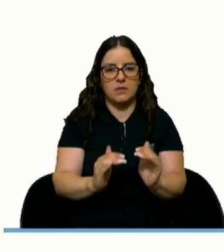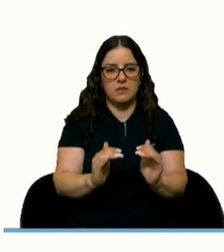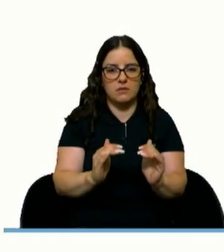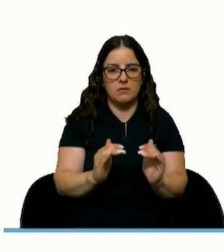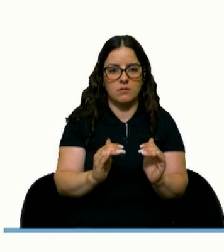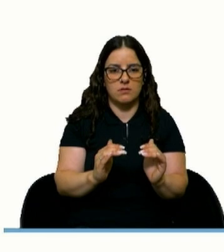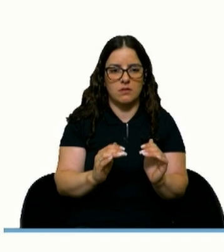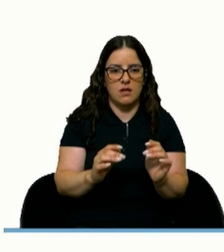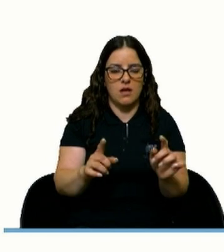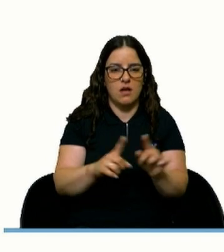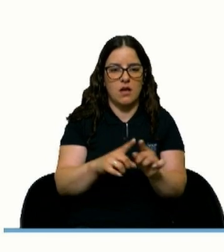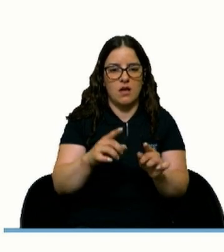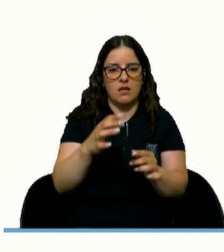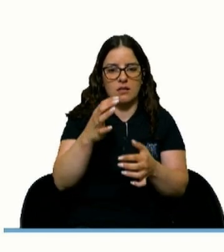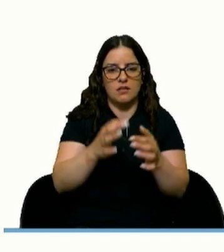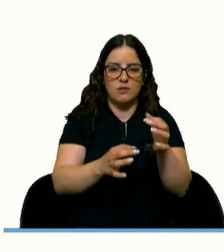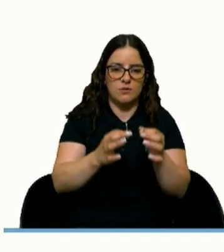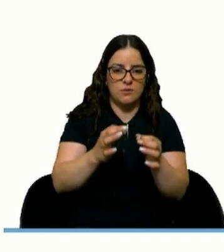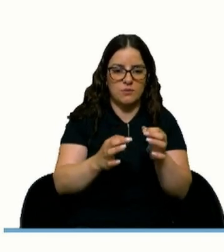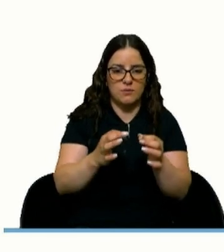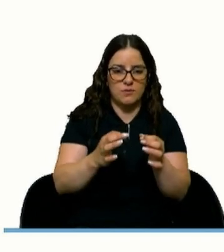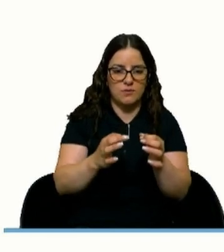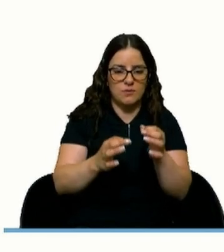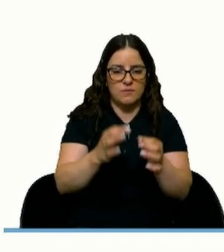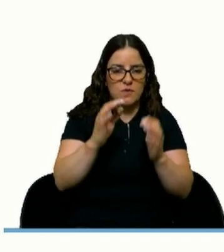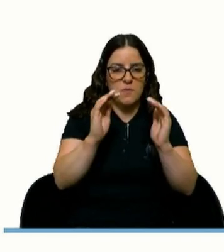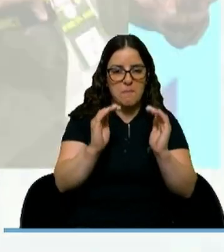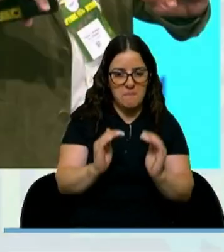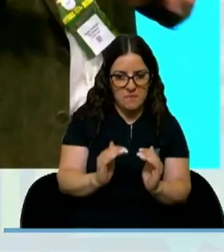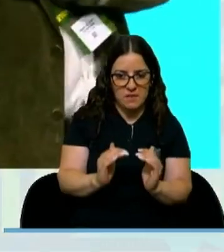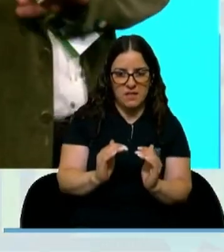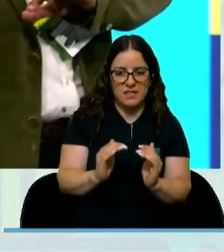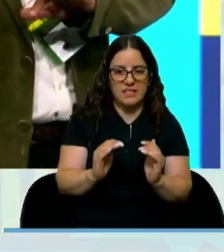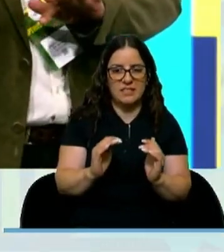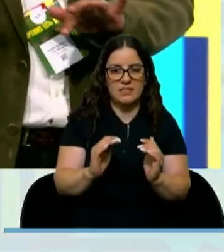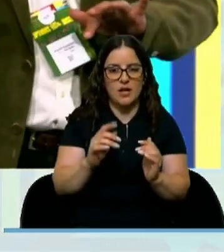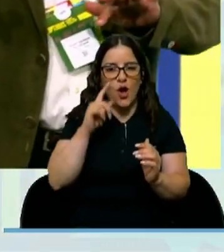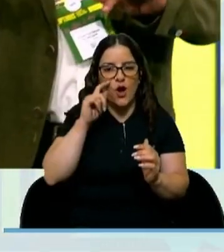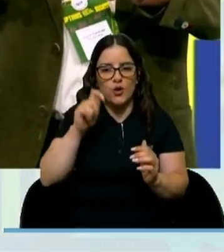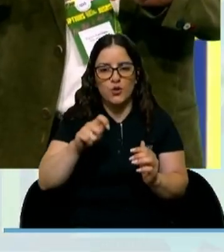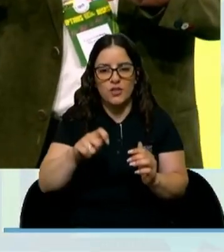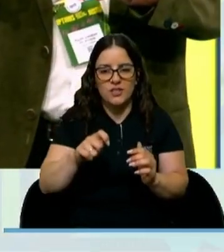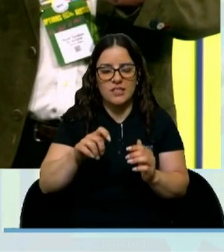dizer que os tribunais vão desaparecer. Não se preocupem, os juristas vão ter ainda mais trabalho, mas de outra forma.